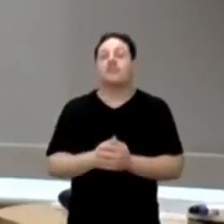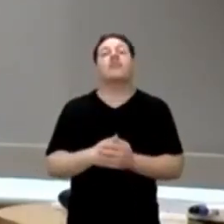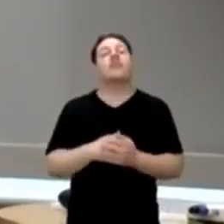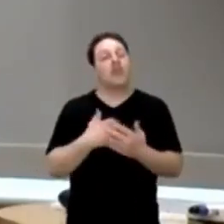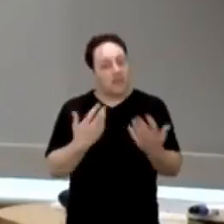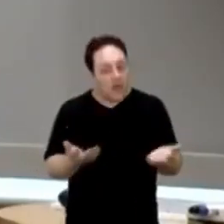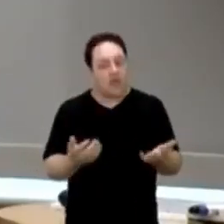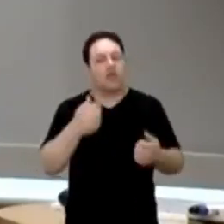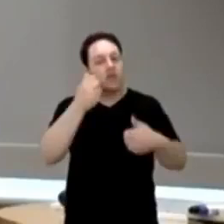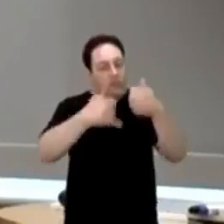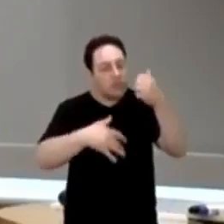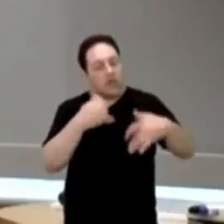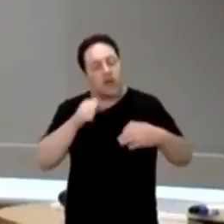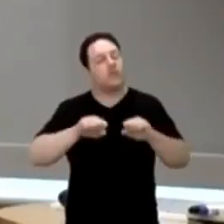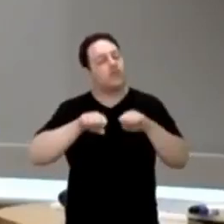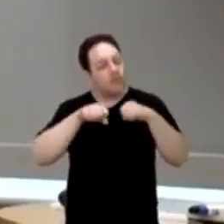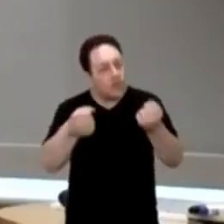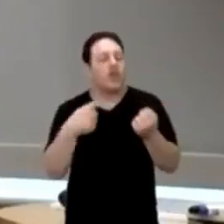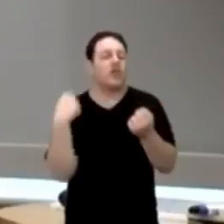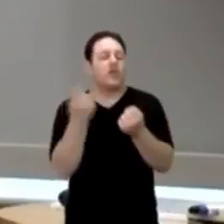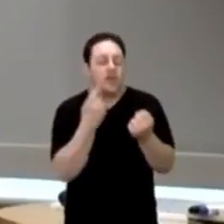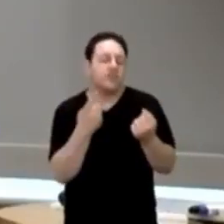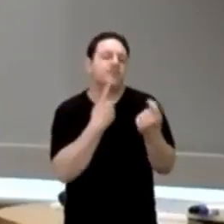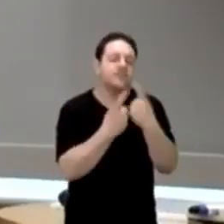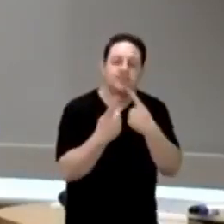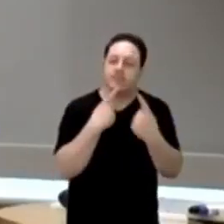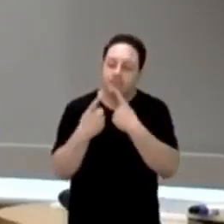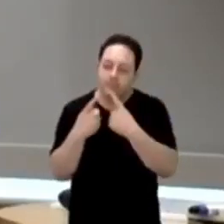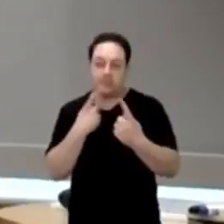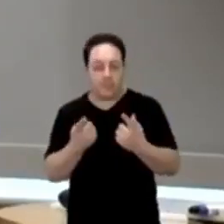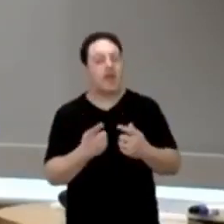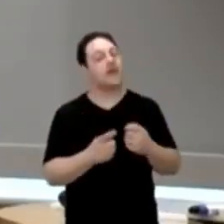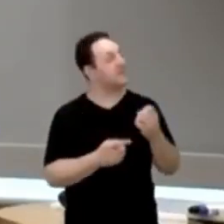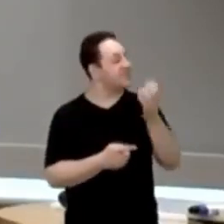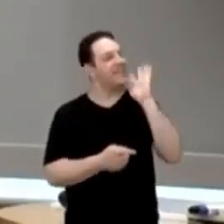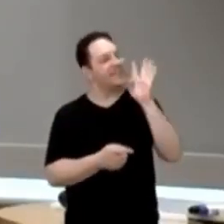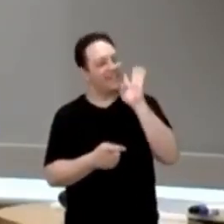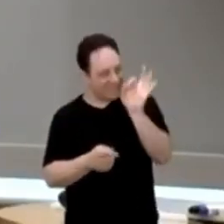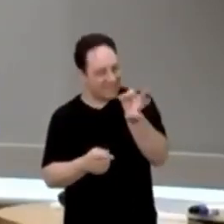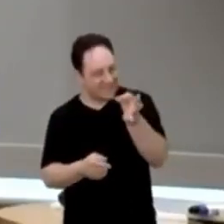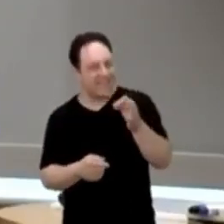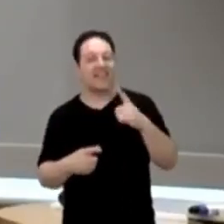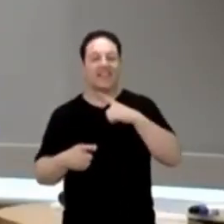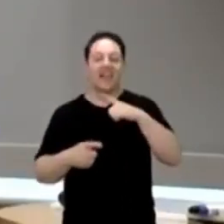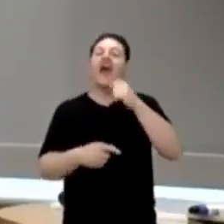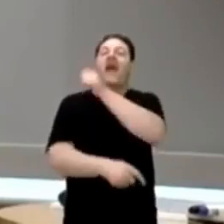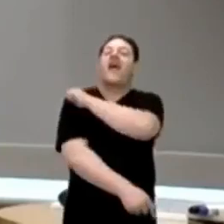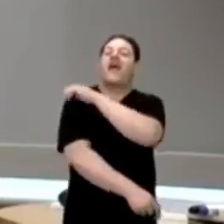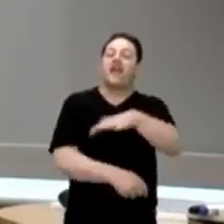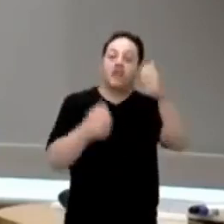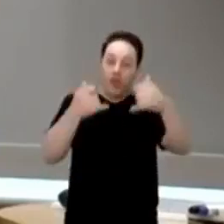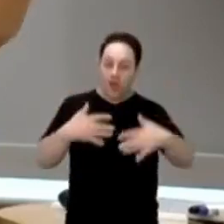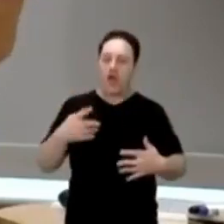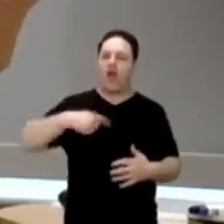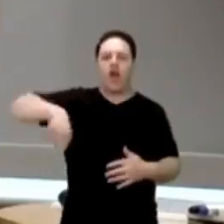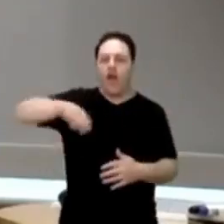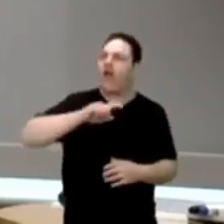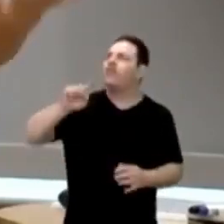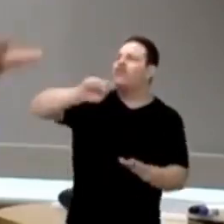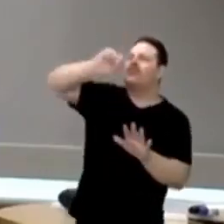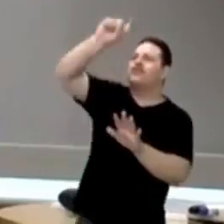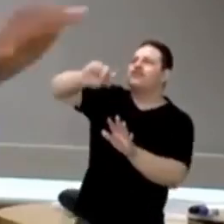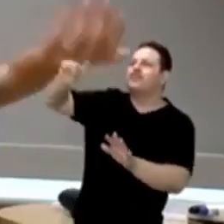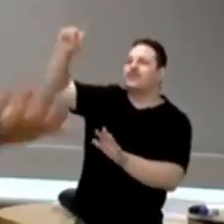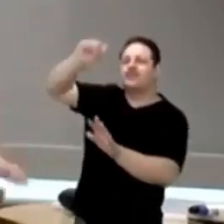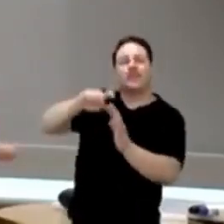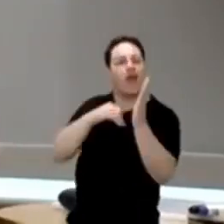estão nessa busca ativa que a gente está chamando, né? E foi muito massa, né? Ah, tem até uma aluna que fala, a gente grafitando, colocando